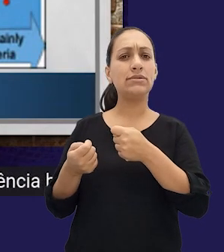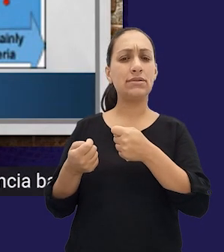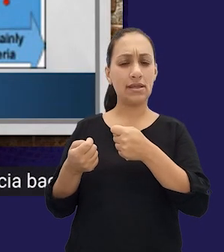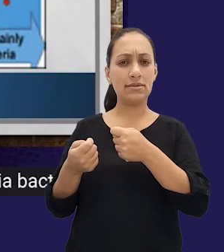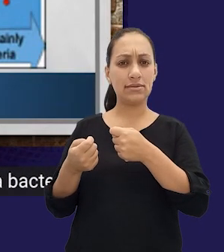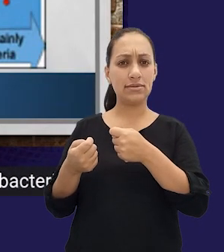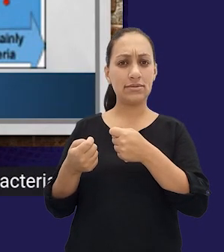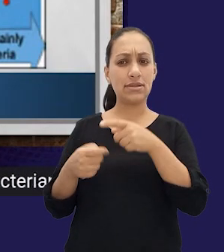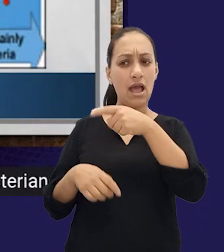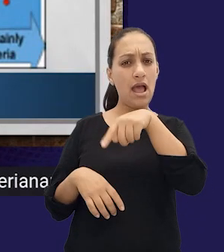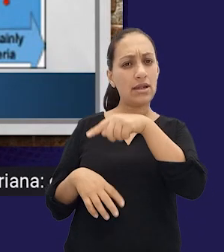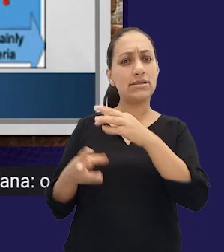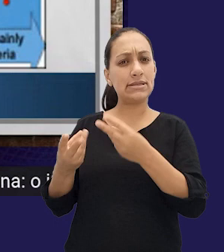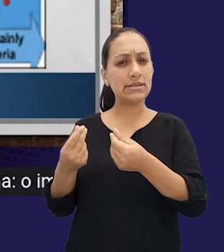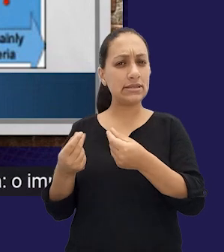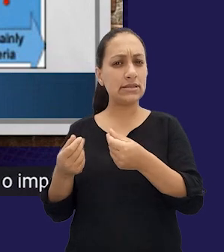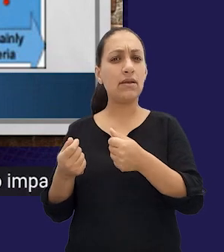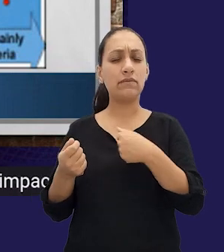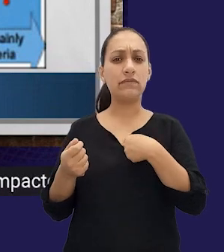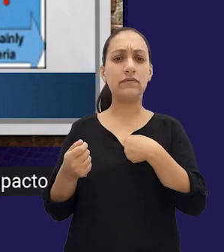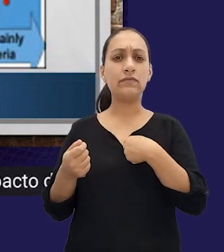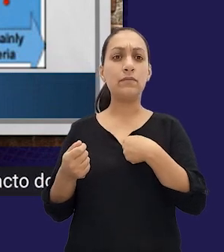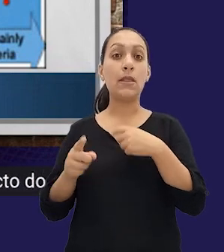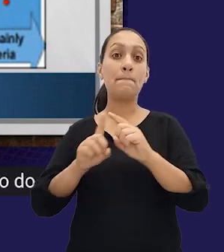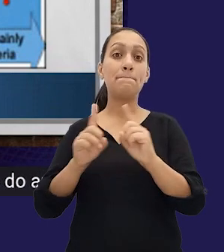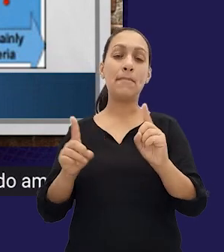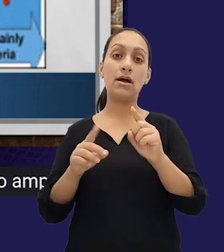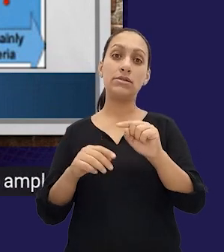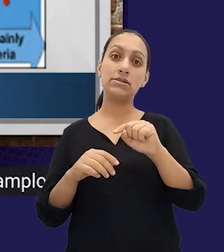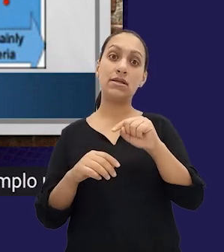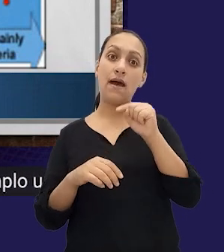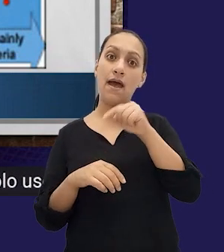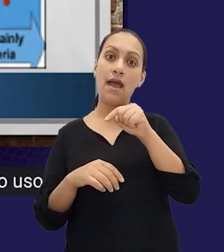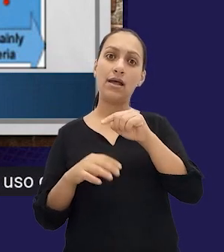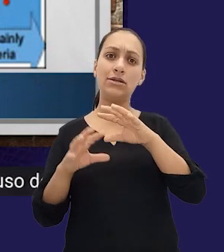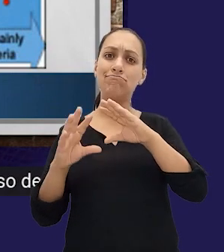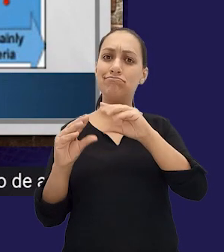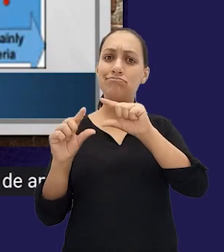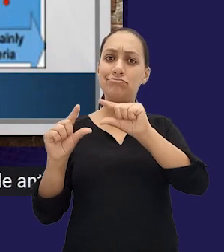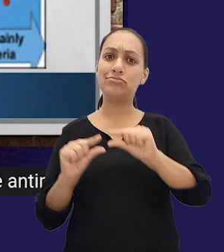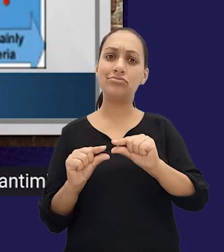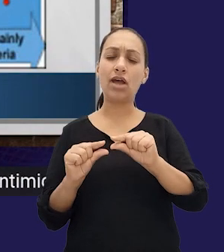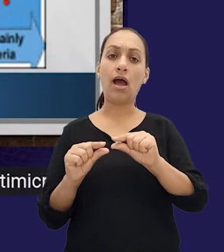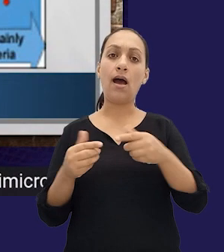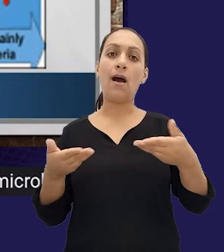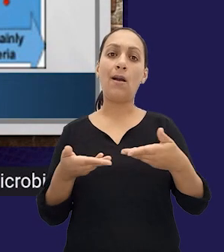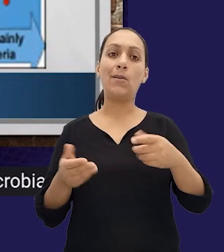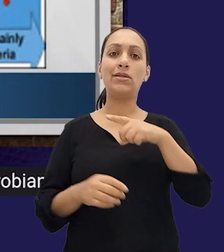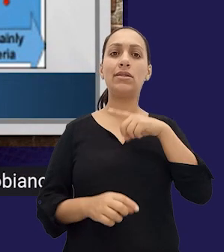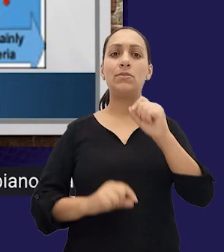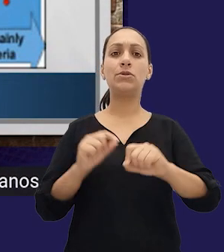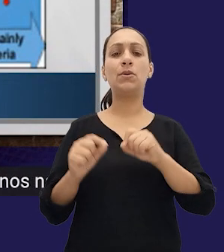que era suscetível e era majoritária. Quando essa população foi suprimida, nós tivemos, então,